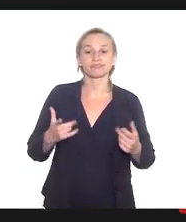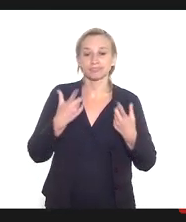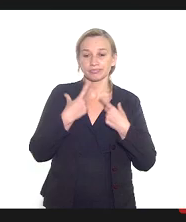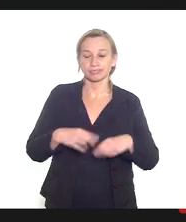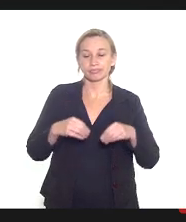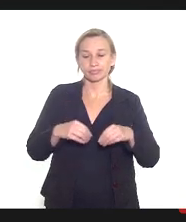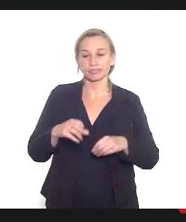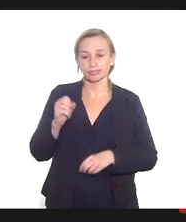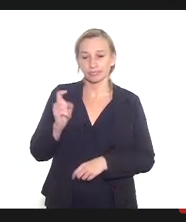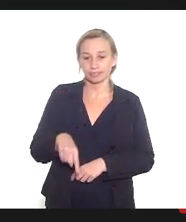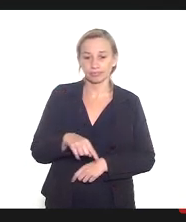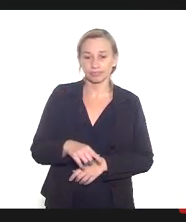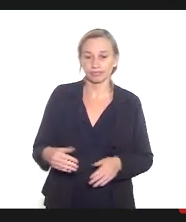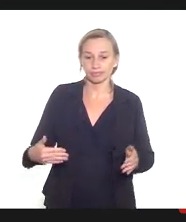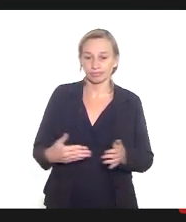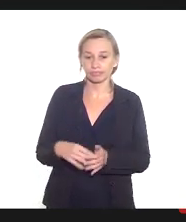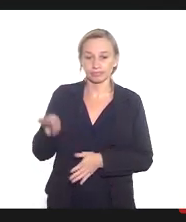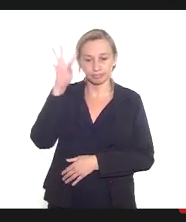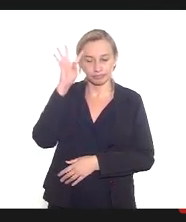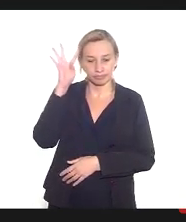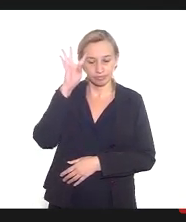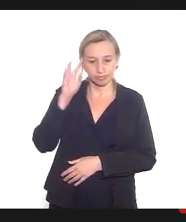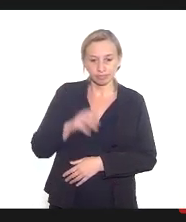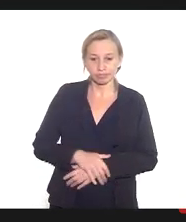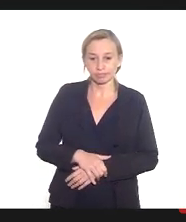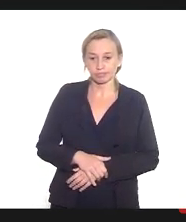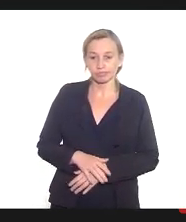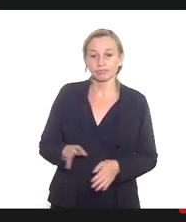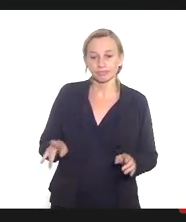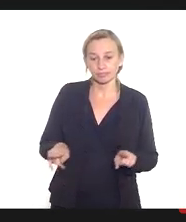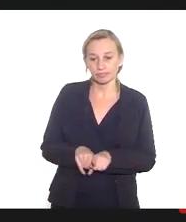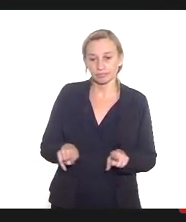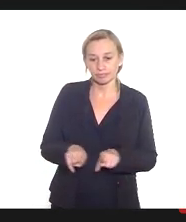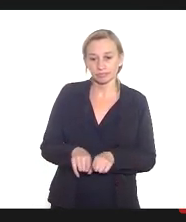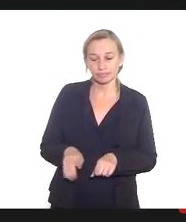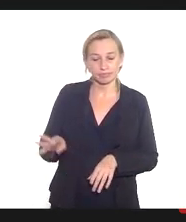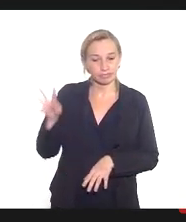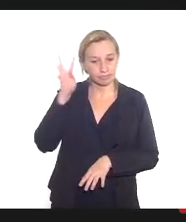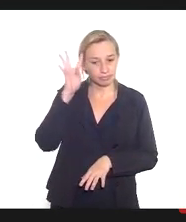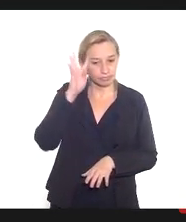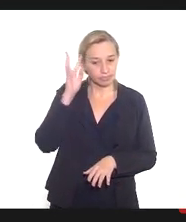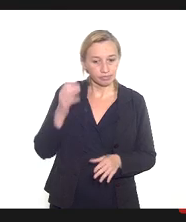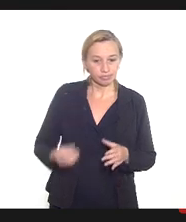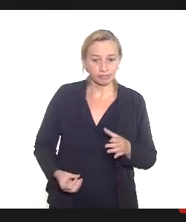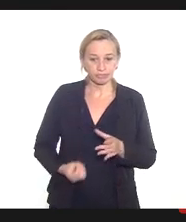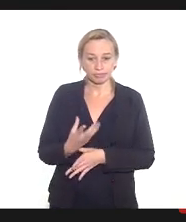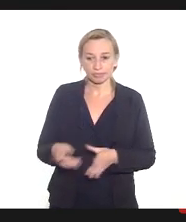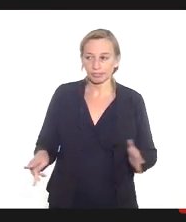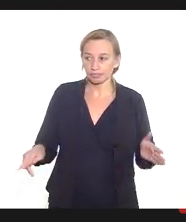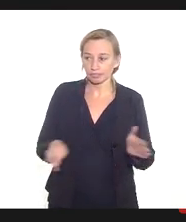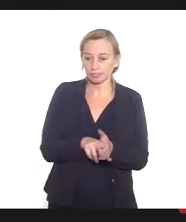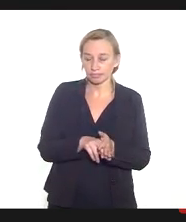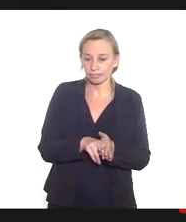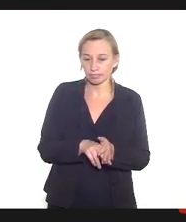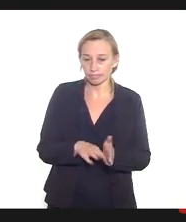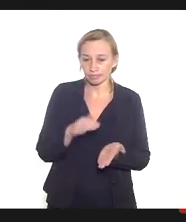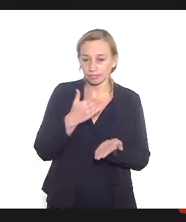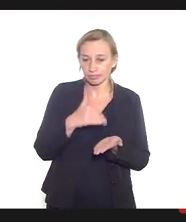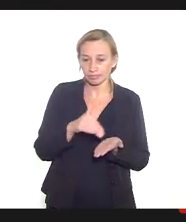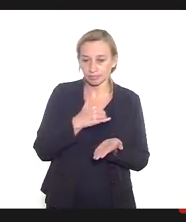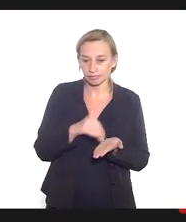linguagem até quarta-feira e até quarta-feira sai uma resolução da